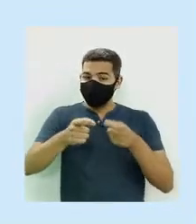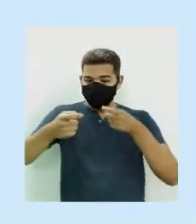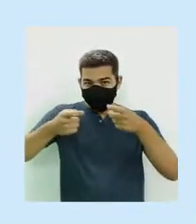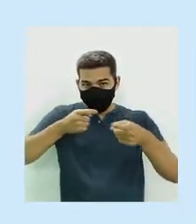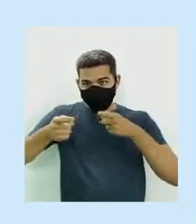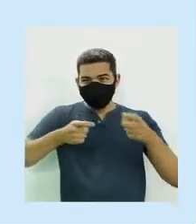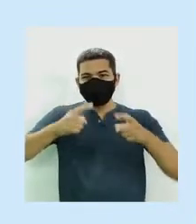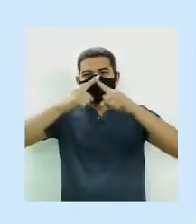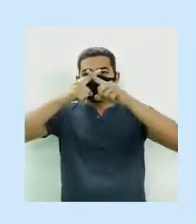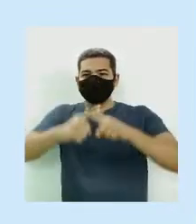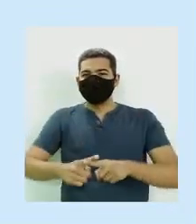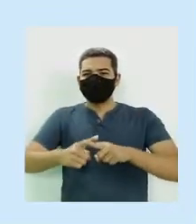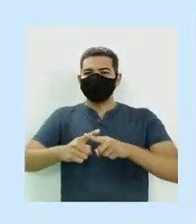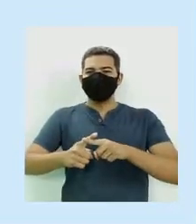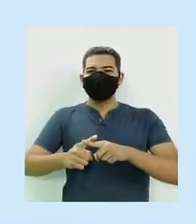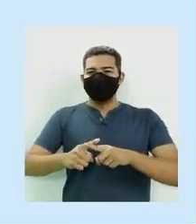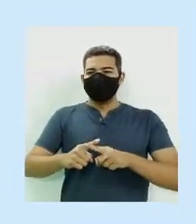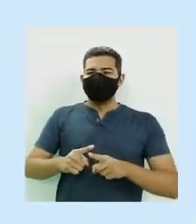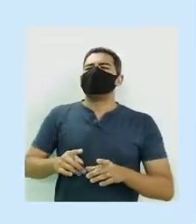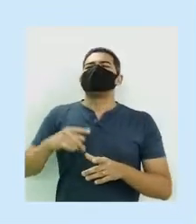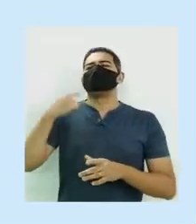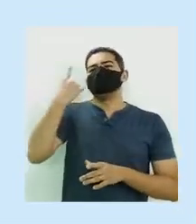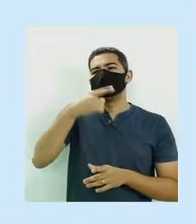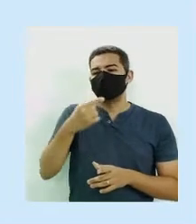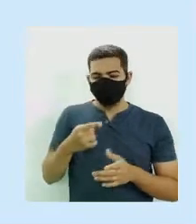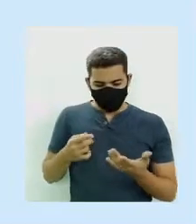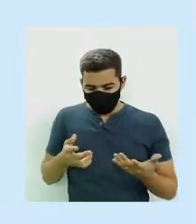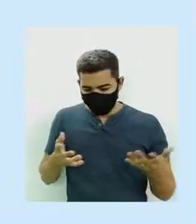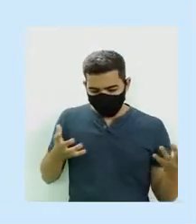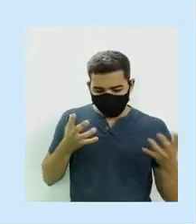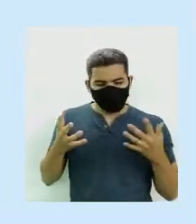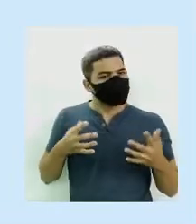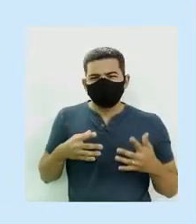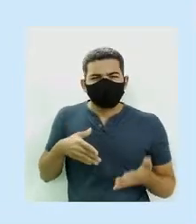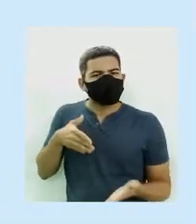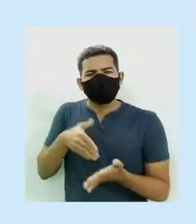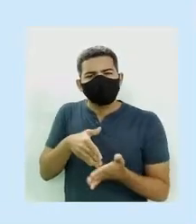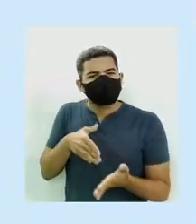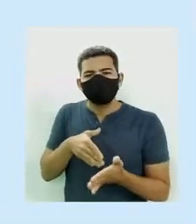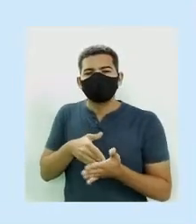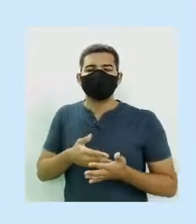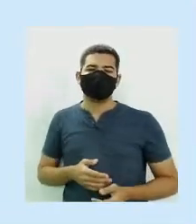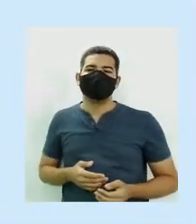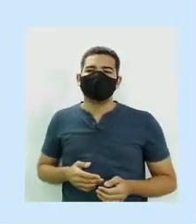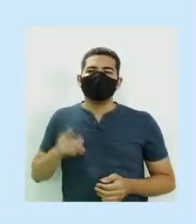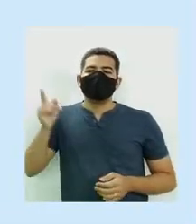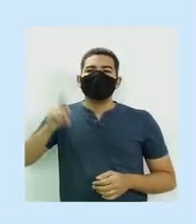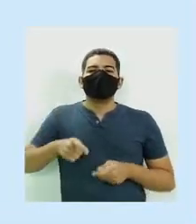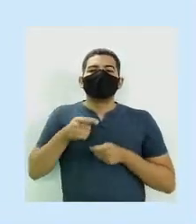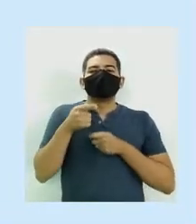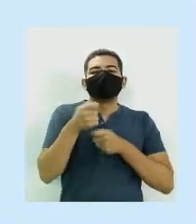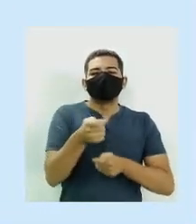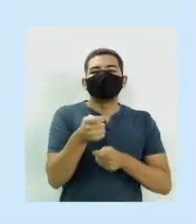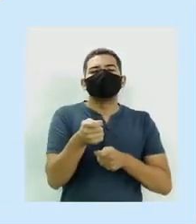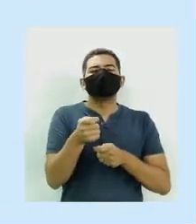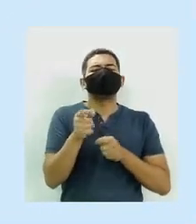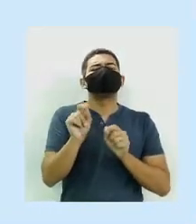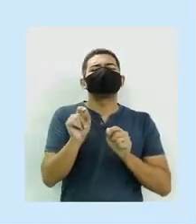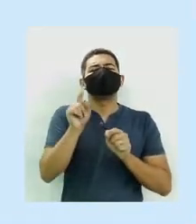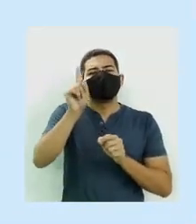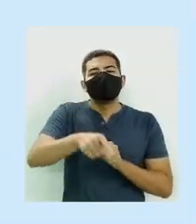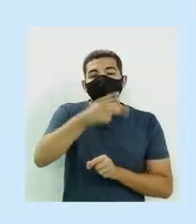Realmente é um combate entre as pessoas ali, mas com o intuito positivo de convencer e de levar todo